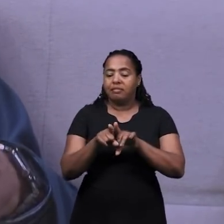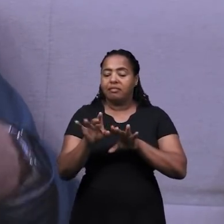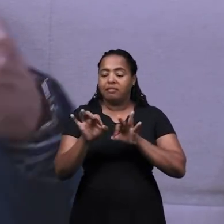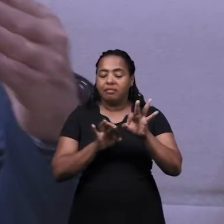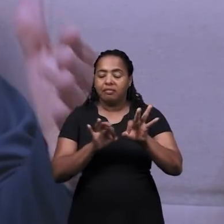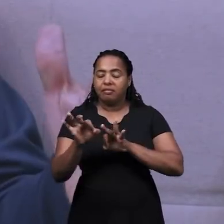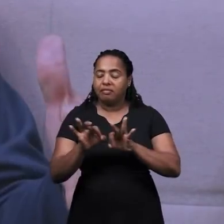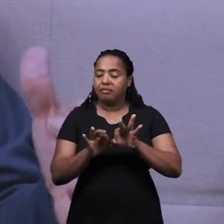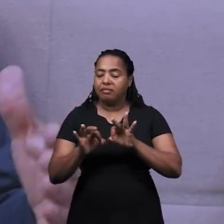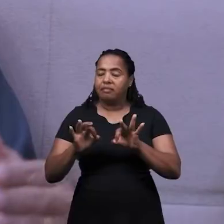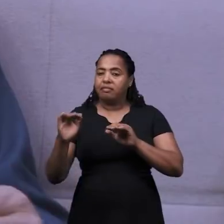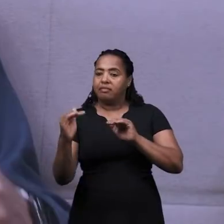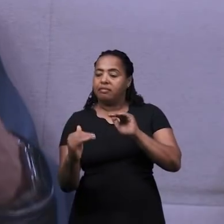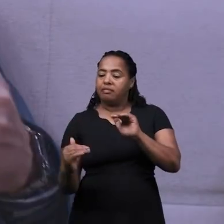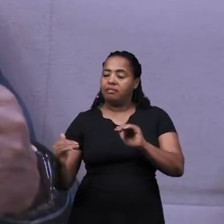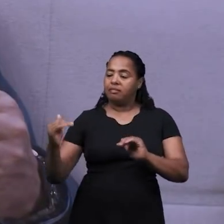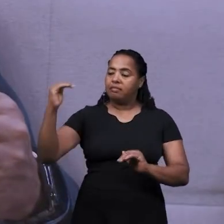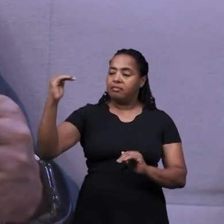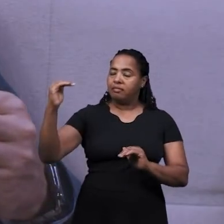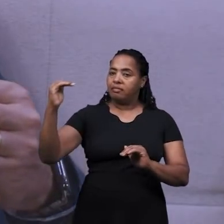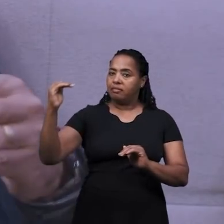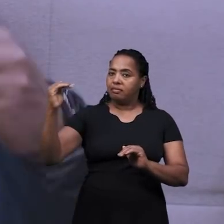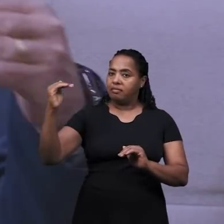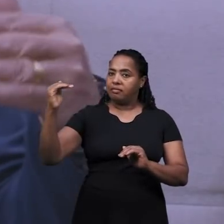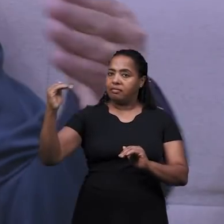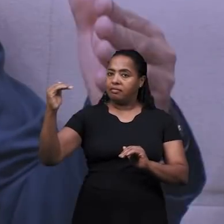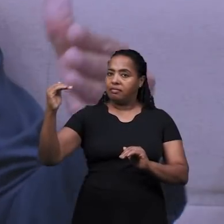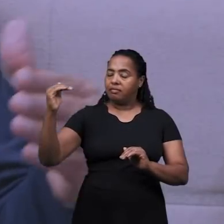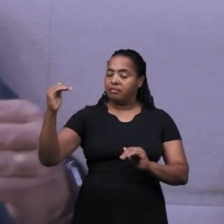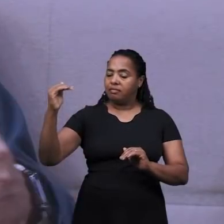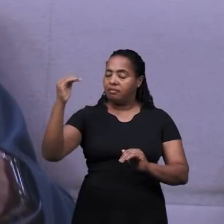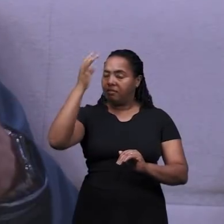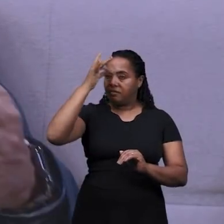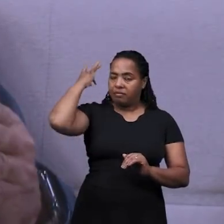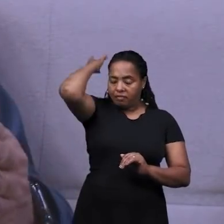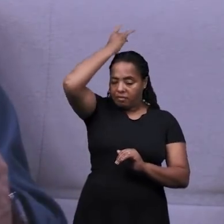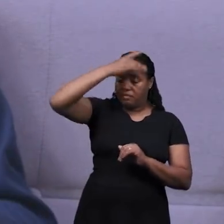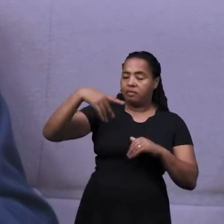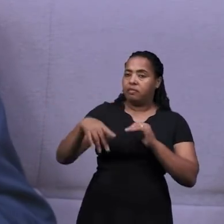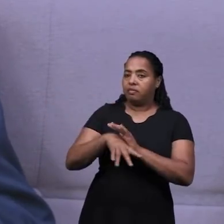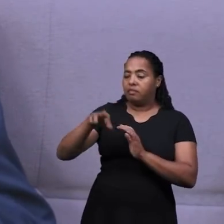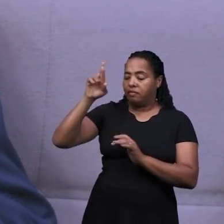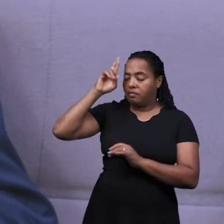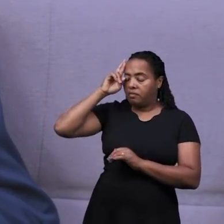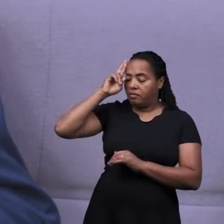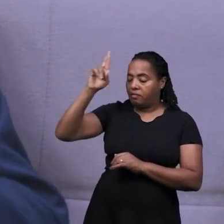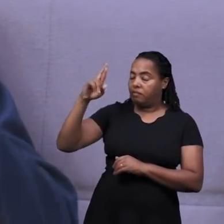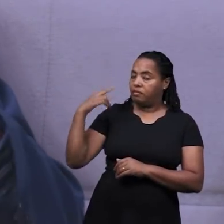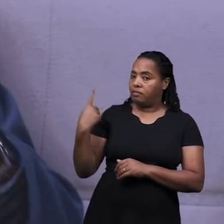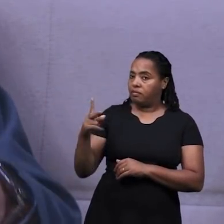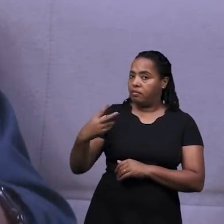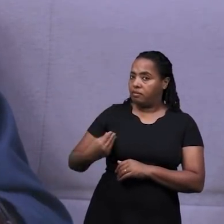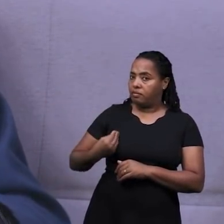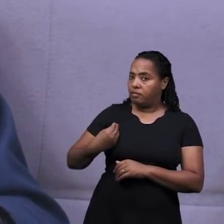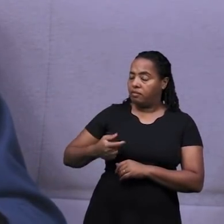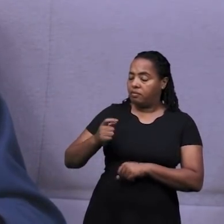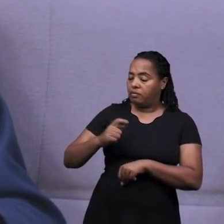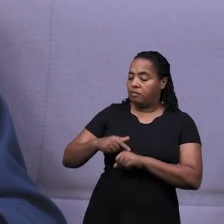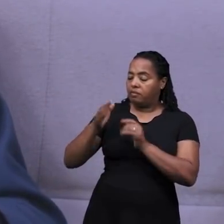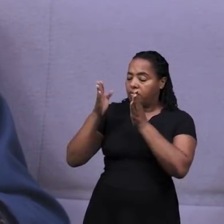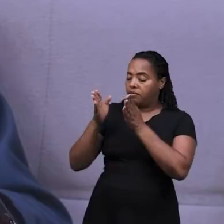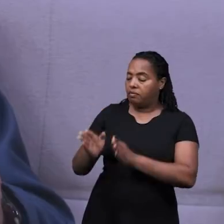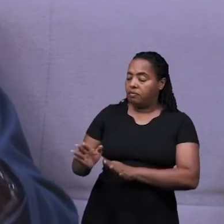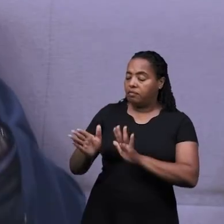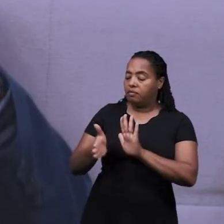para destacar o Espírito do Senhor também na sua vida. Na sua fidelidade ao